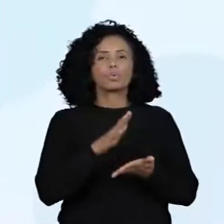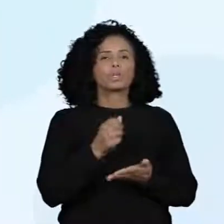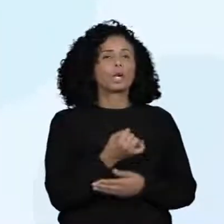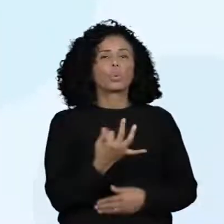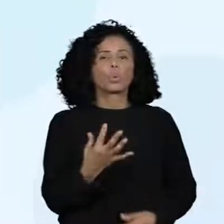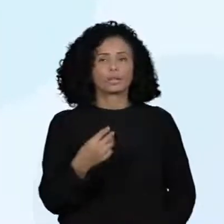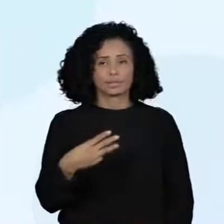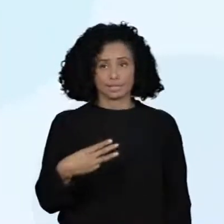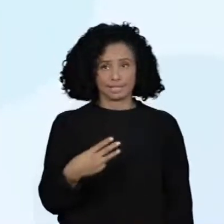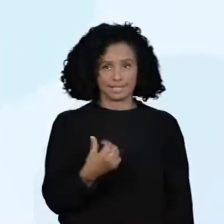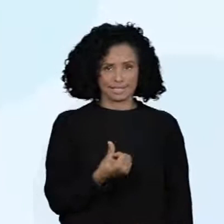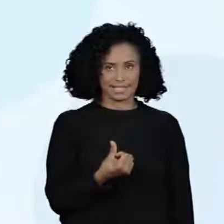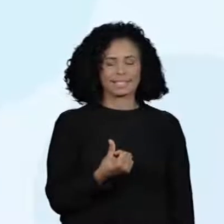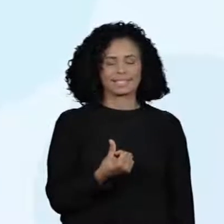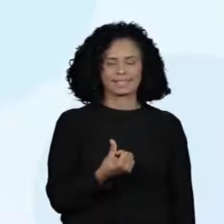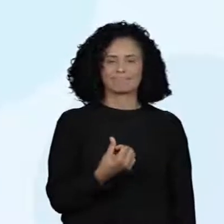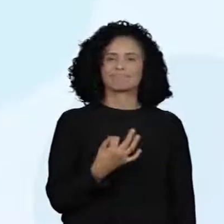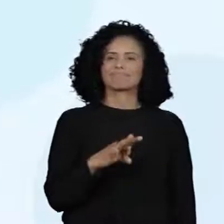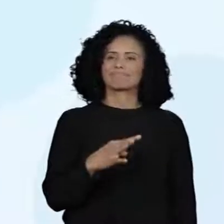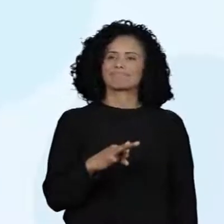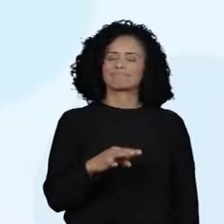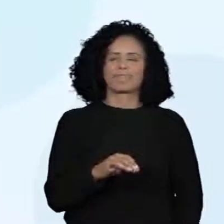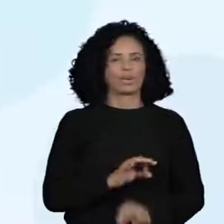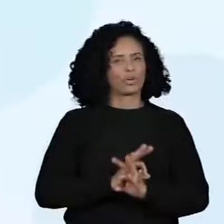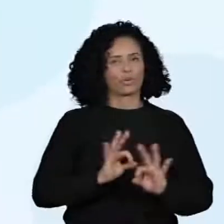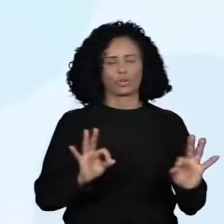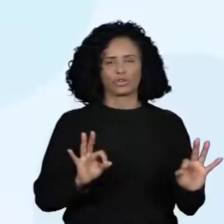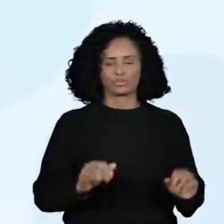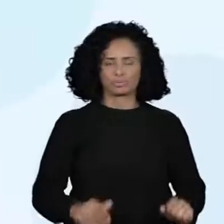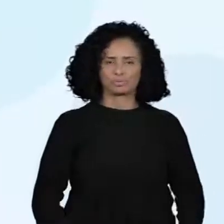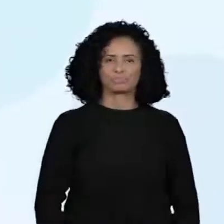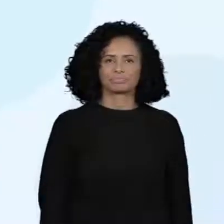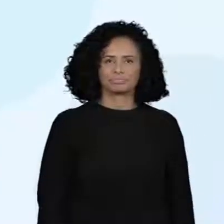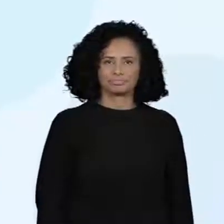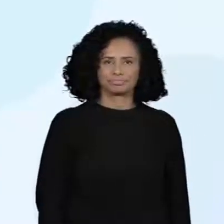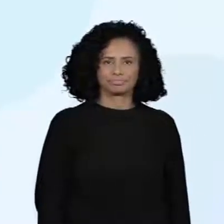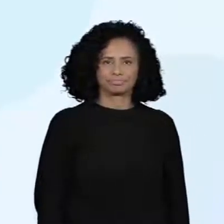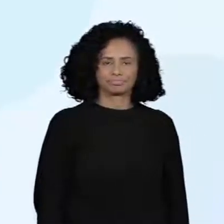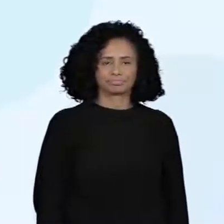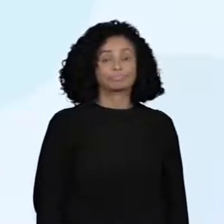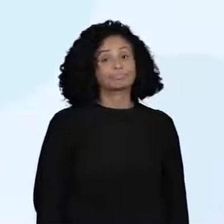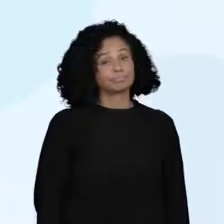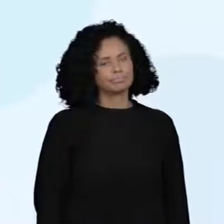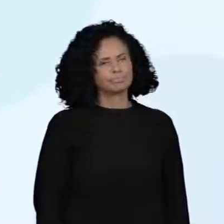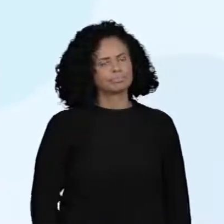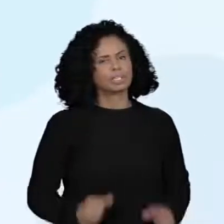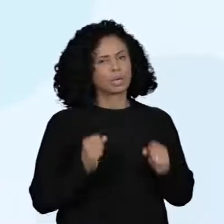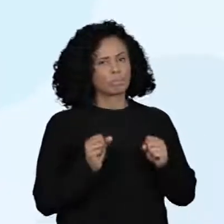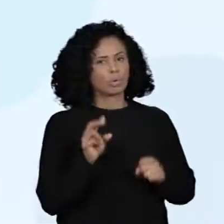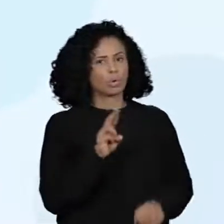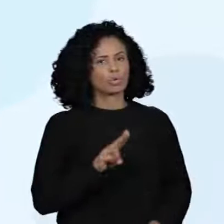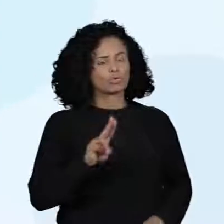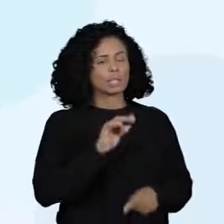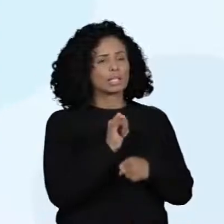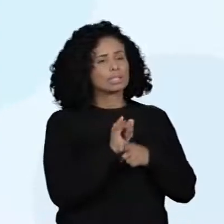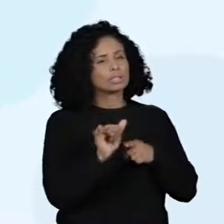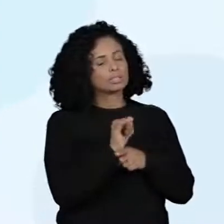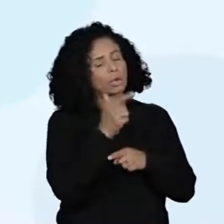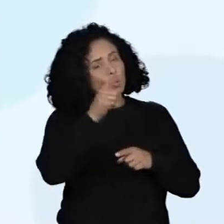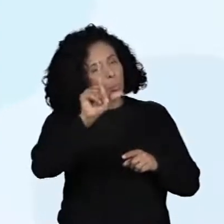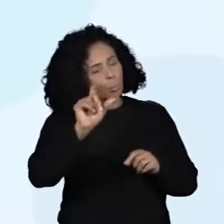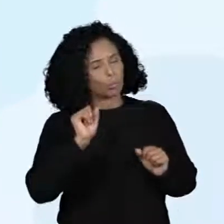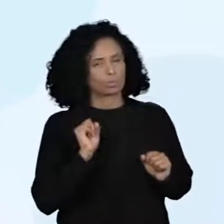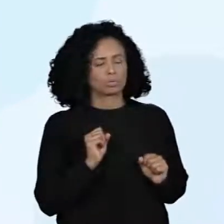figurinhas. Muito bem. E aí, nessa, eu posso utilizar também outra estratégia,